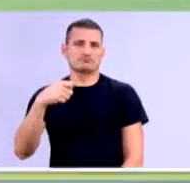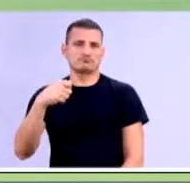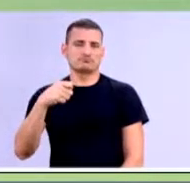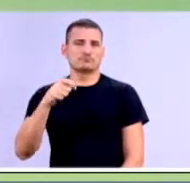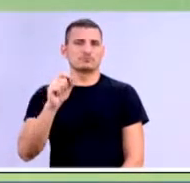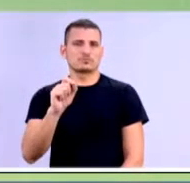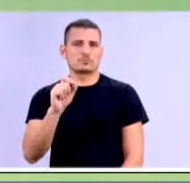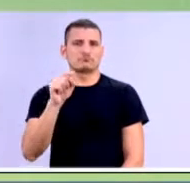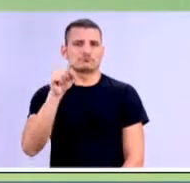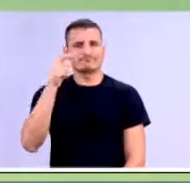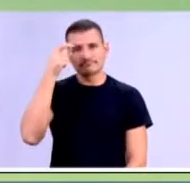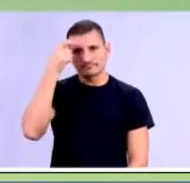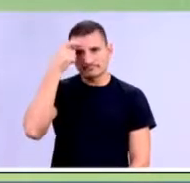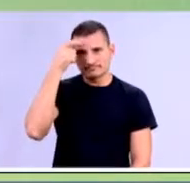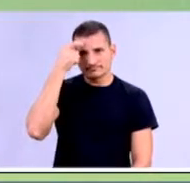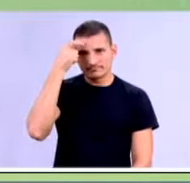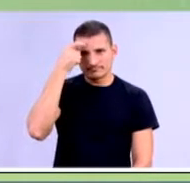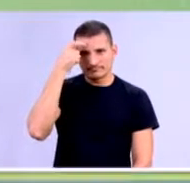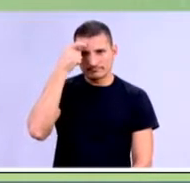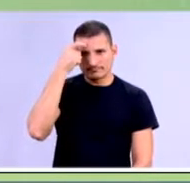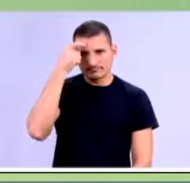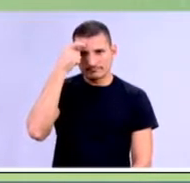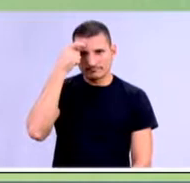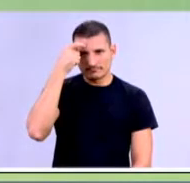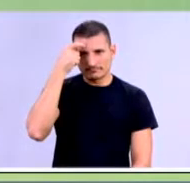a consciência da